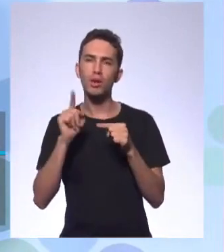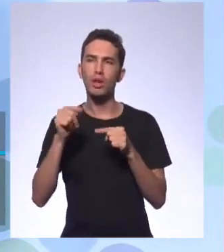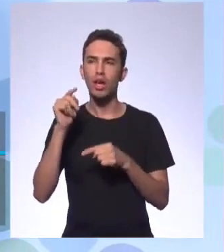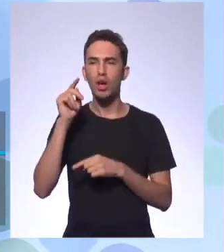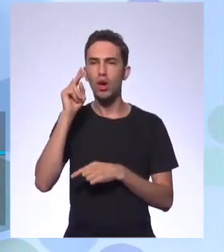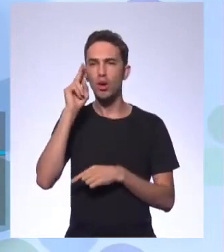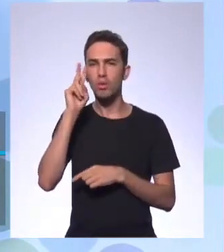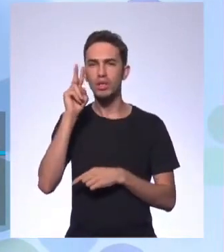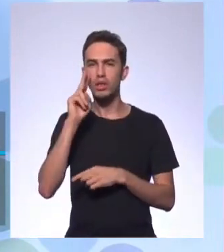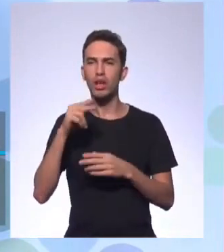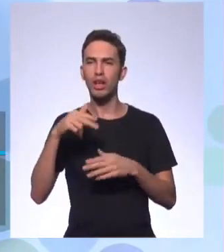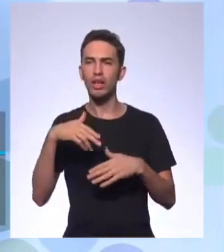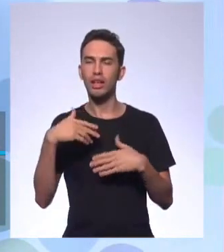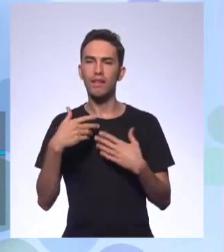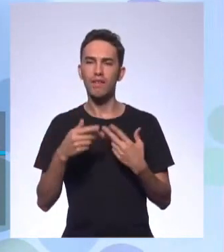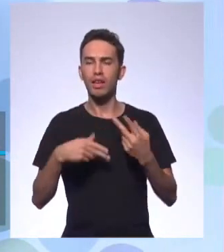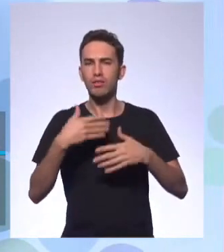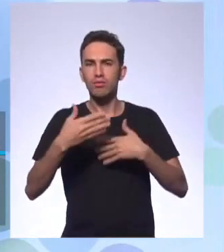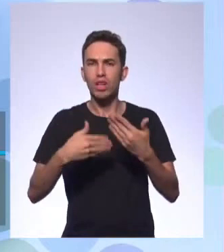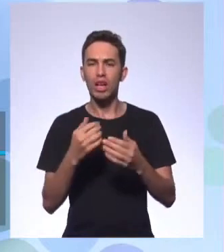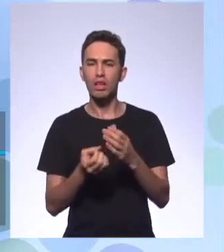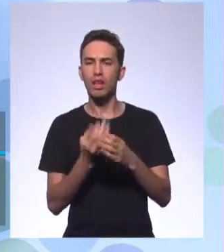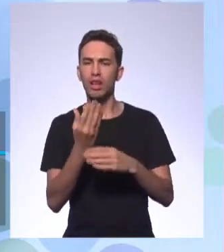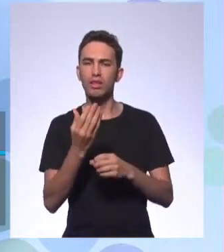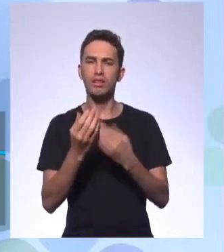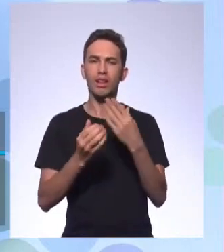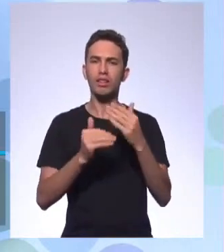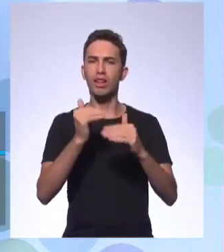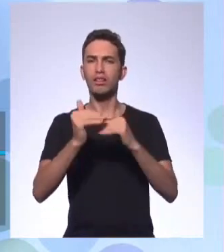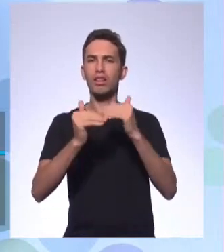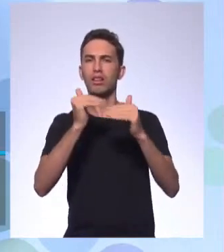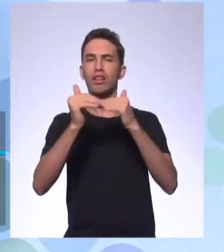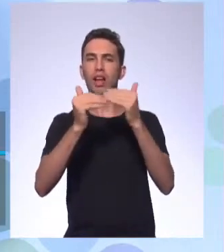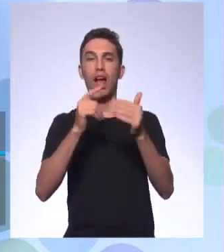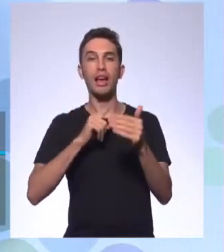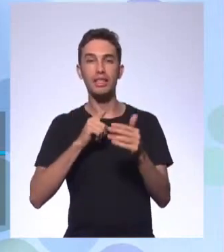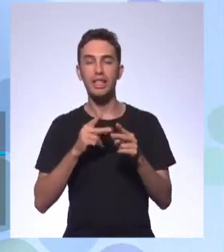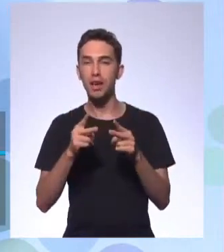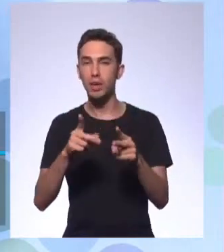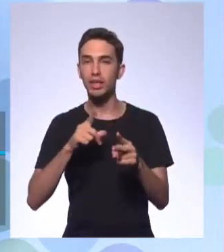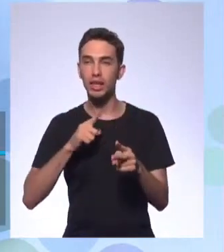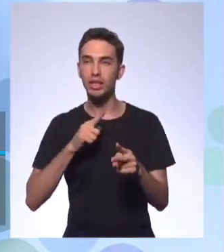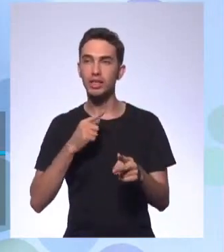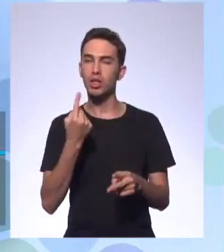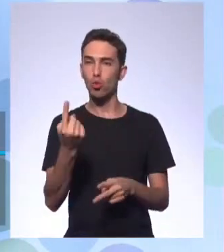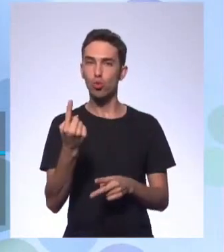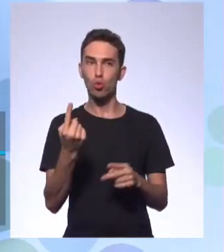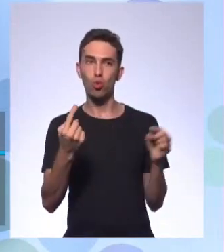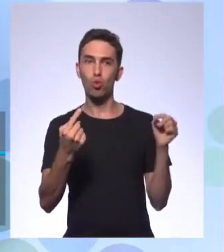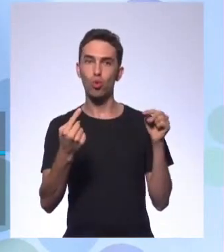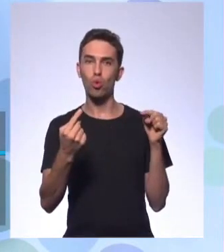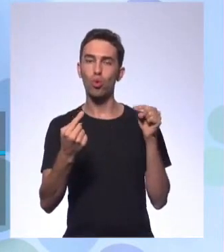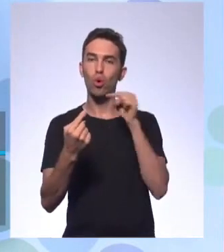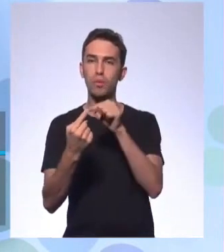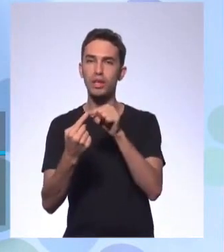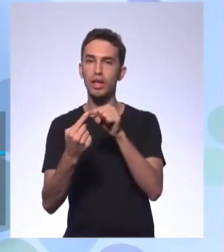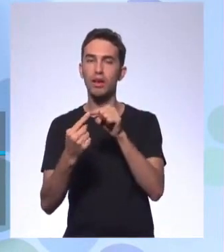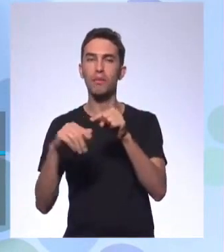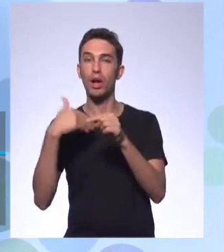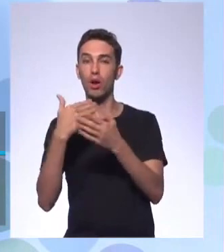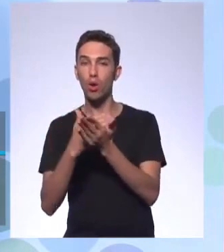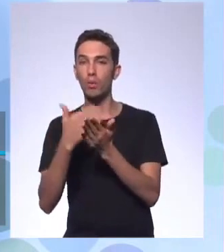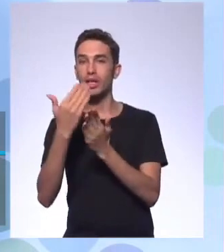se encadeando, quase como um romance, mas uma novela sempre tem um gancho para dar encadeamento para um